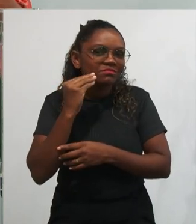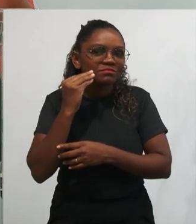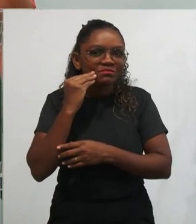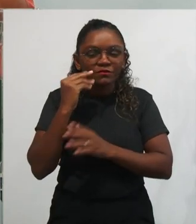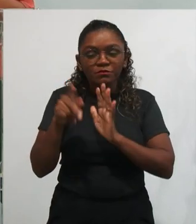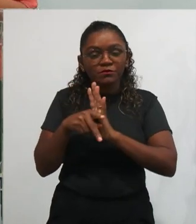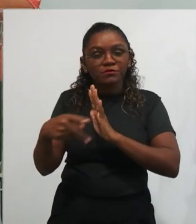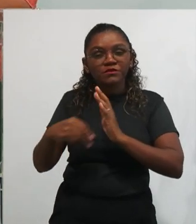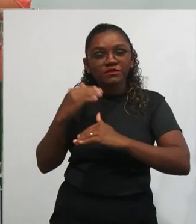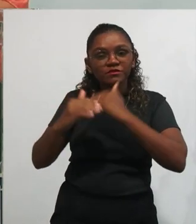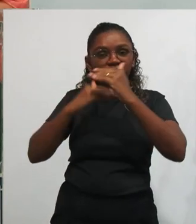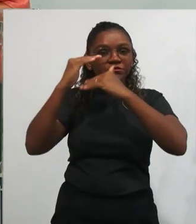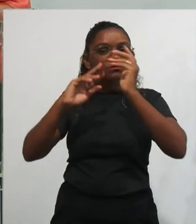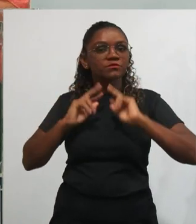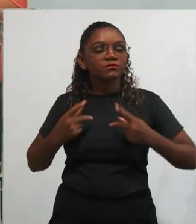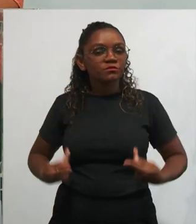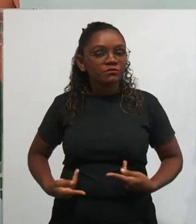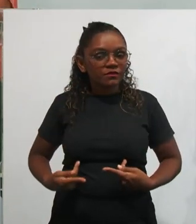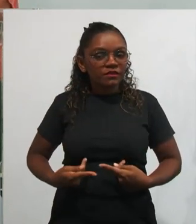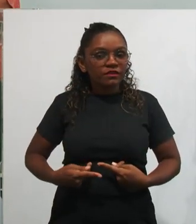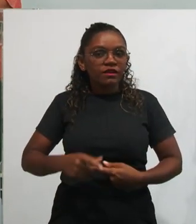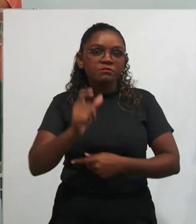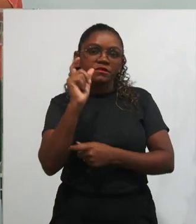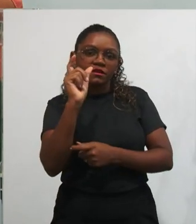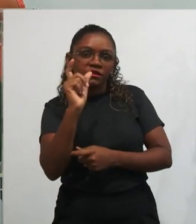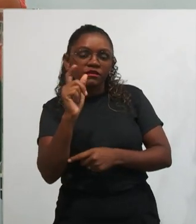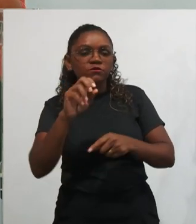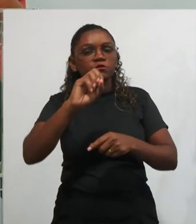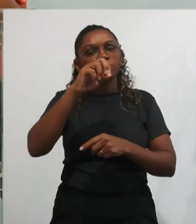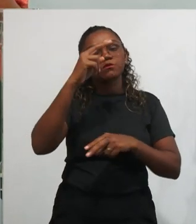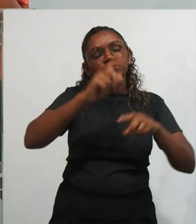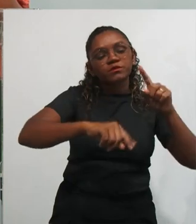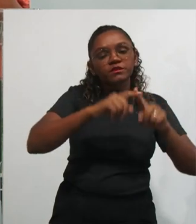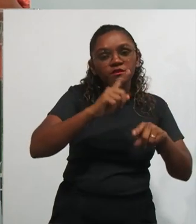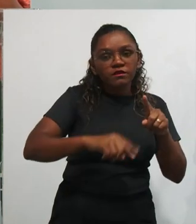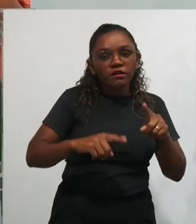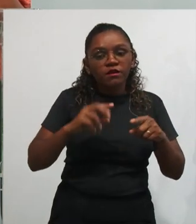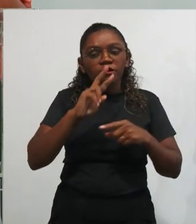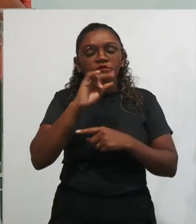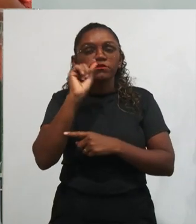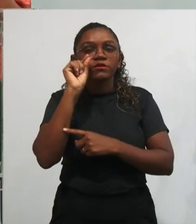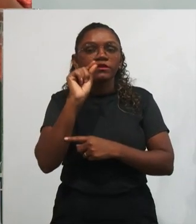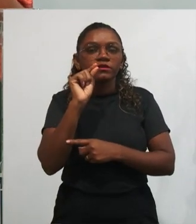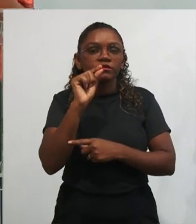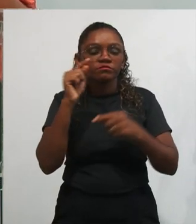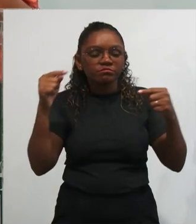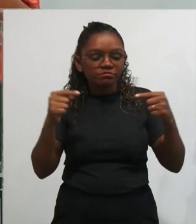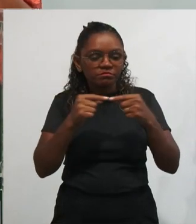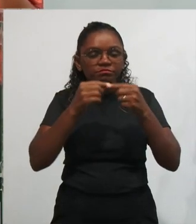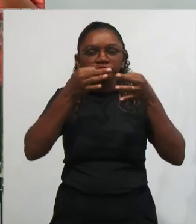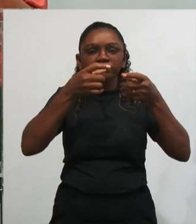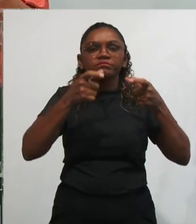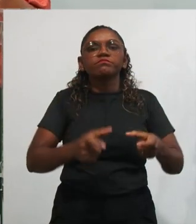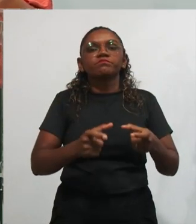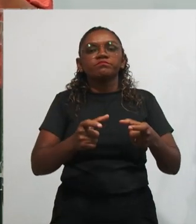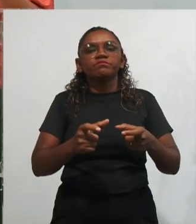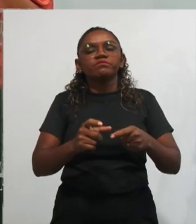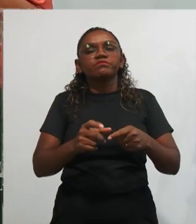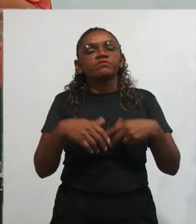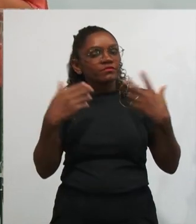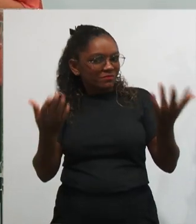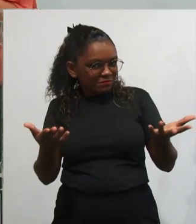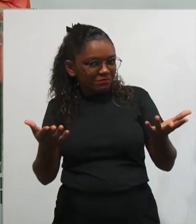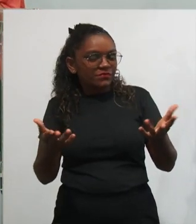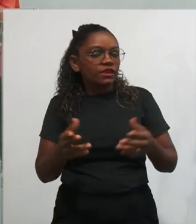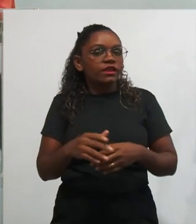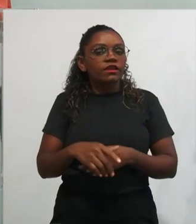humano como que aquela palavra Ou aquele objeto ele se Ah se fixa então a Ferreiro ela